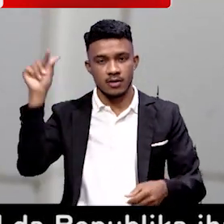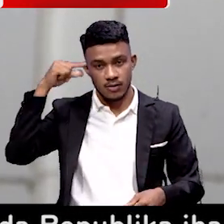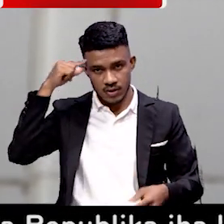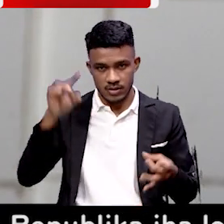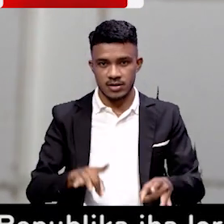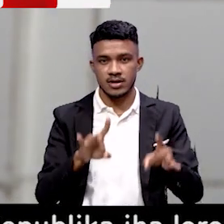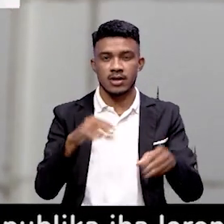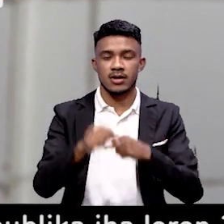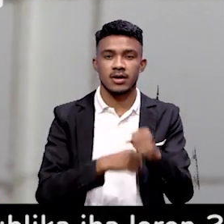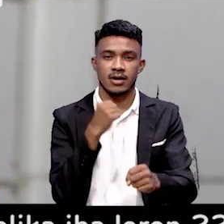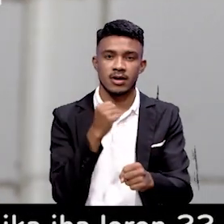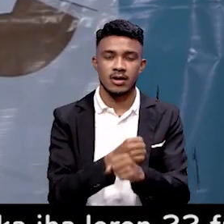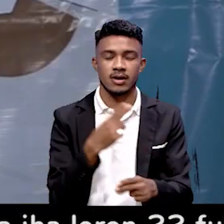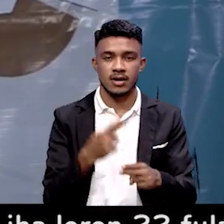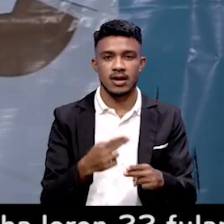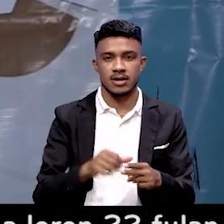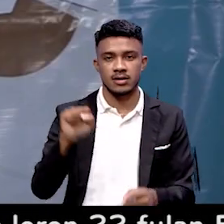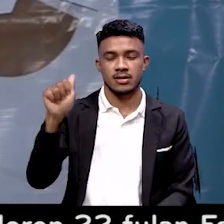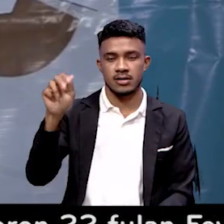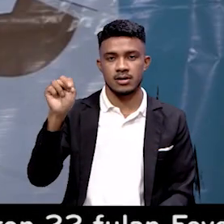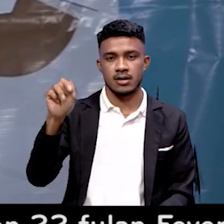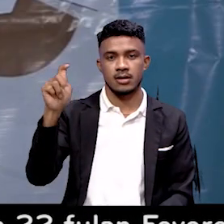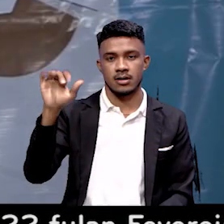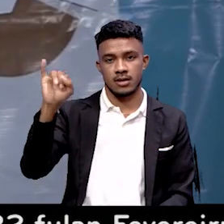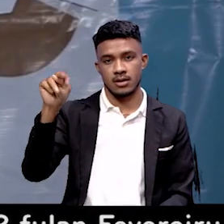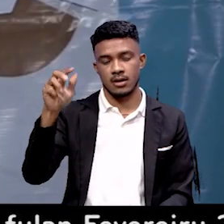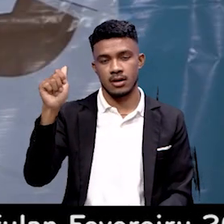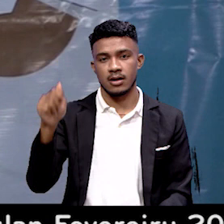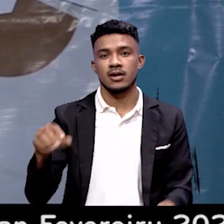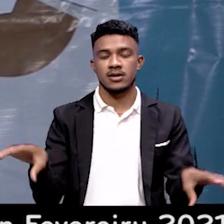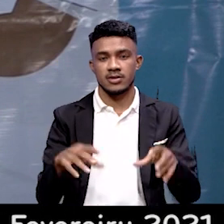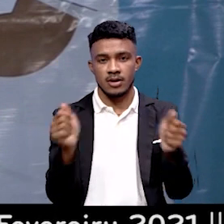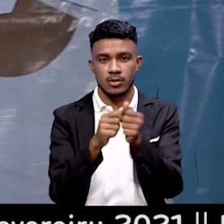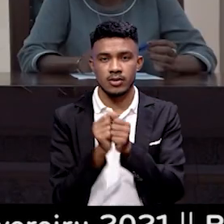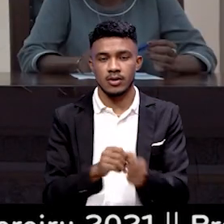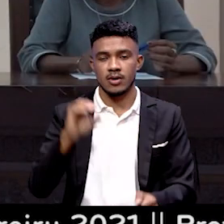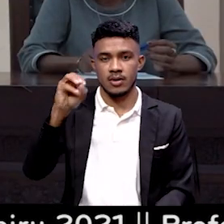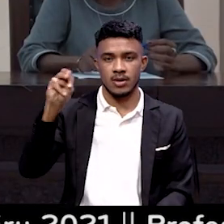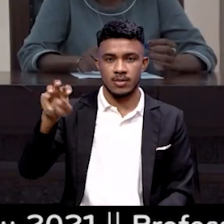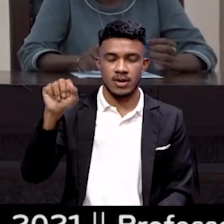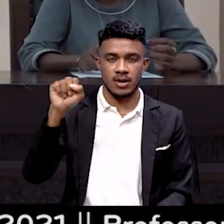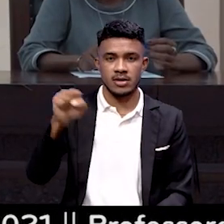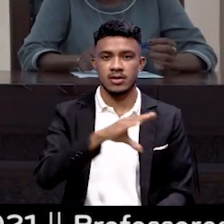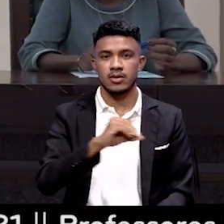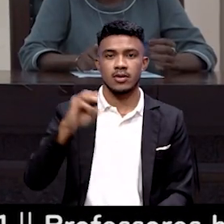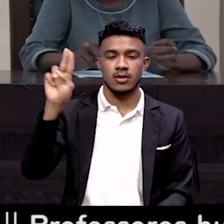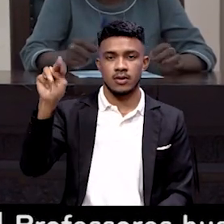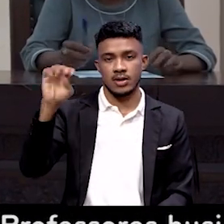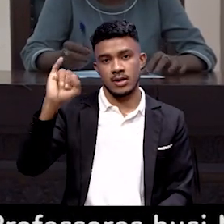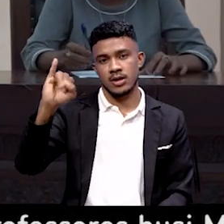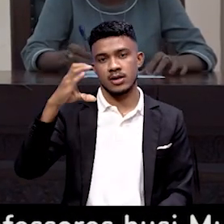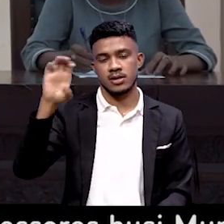Santina Gómez explica que o Ministerio de Saúde e Serviços ha mutu co Organização Saúde Mundial, UNICEF, no parceiro